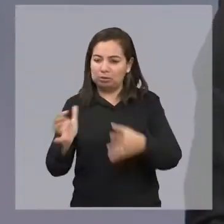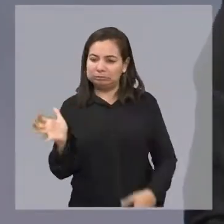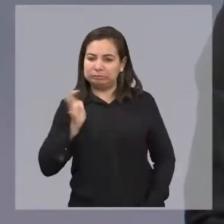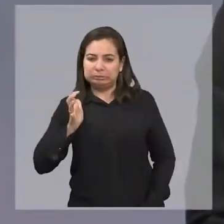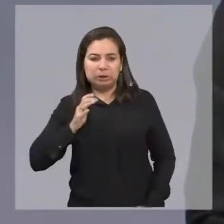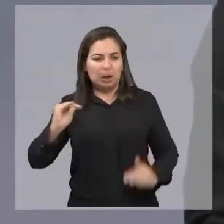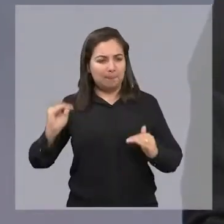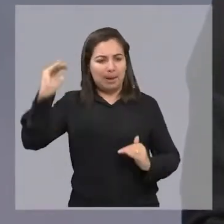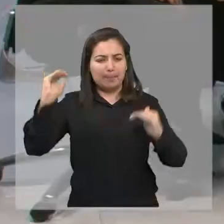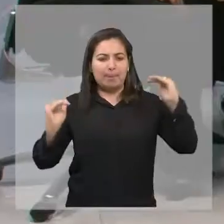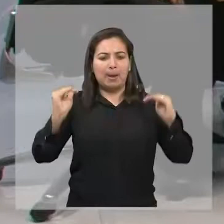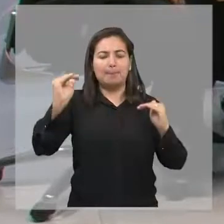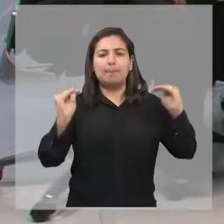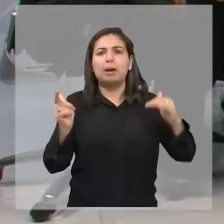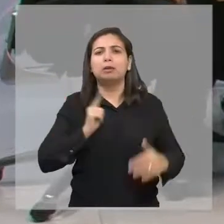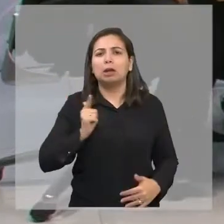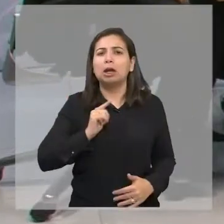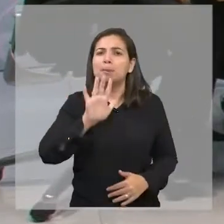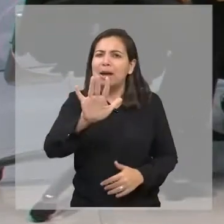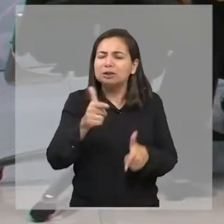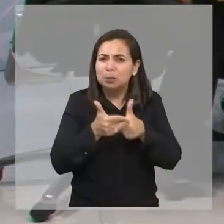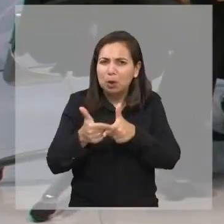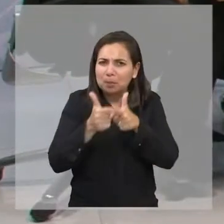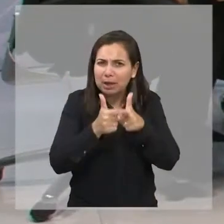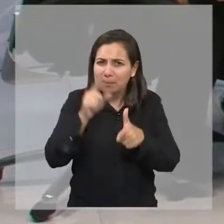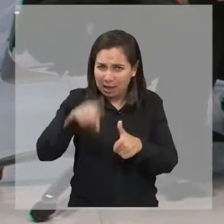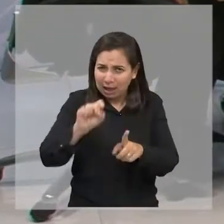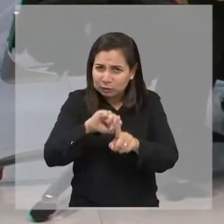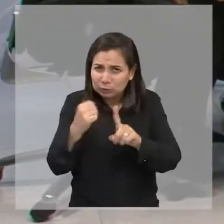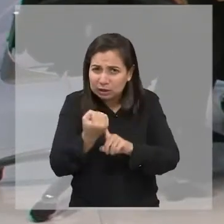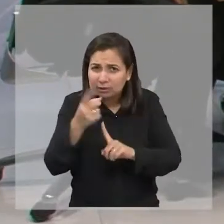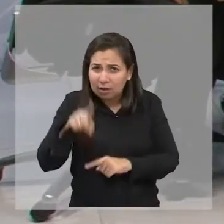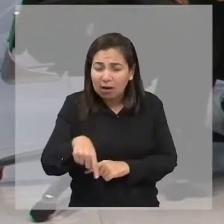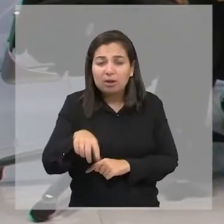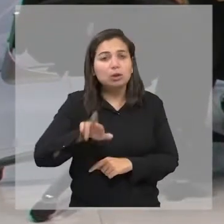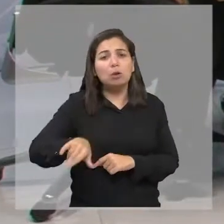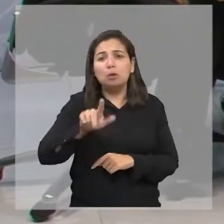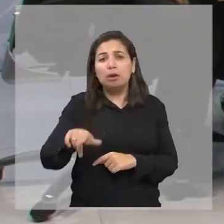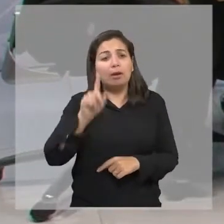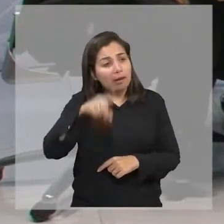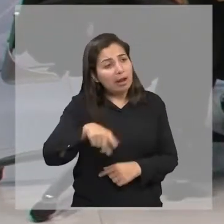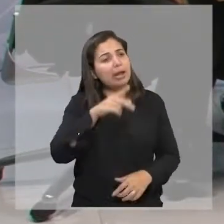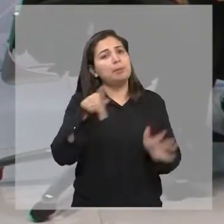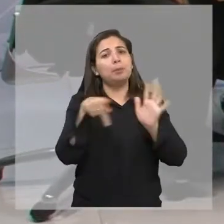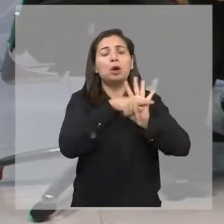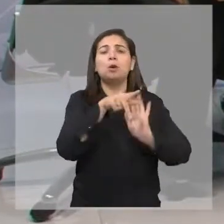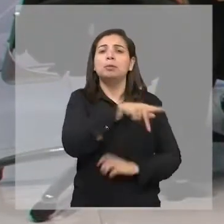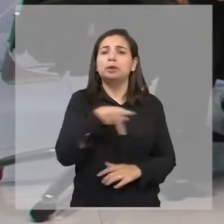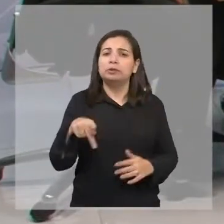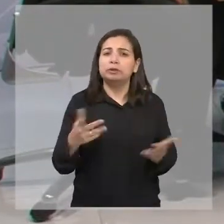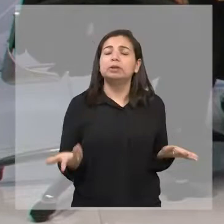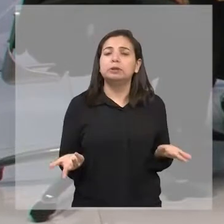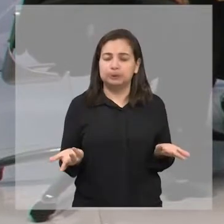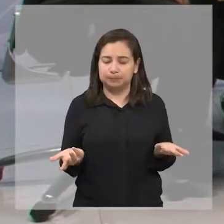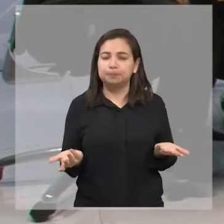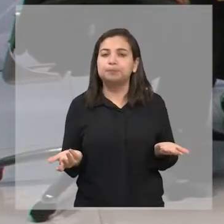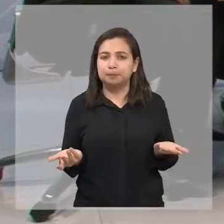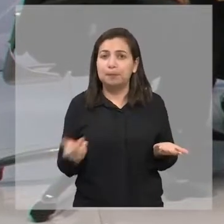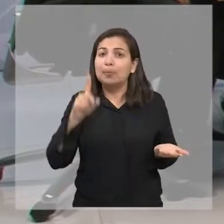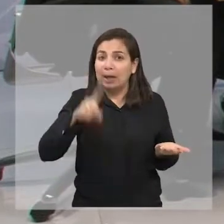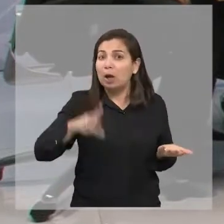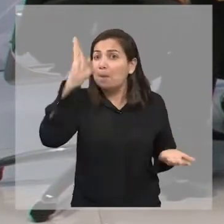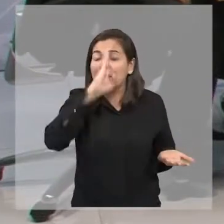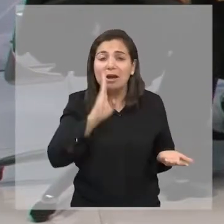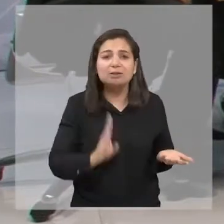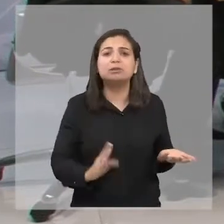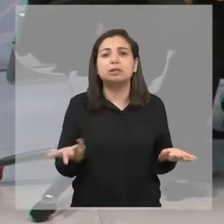que é, Arnaldo, da crise? É do governo, não é da sociedade. O Brasil real... A crise é do governo, não é do Estado brasileiro. É do Estado